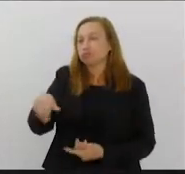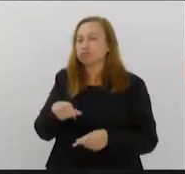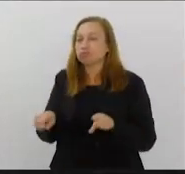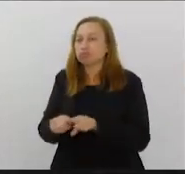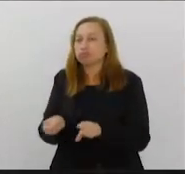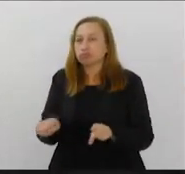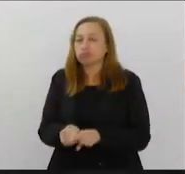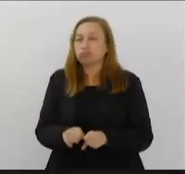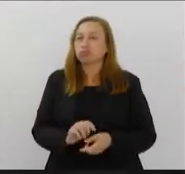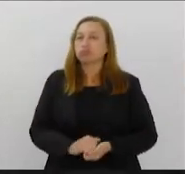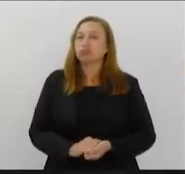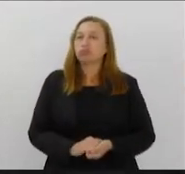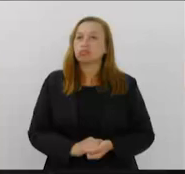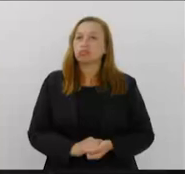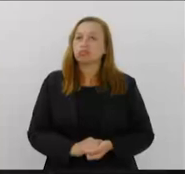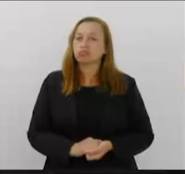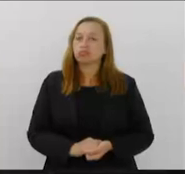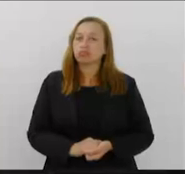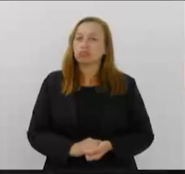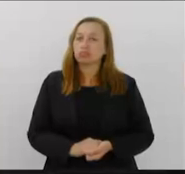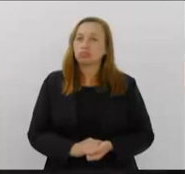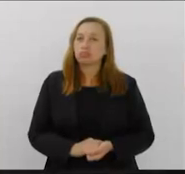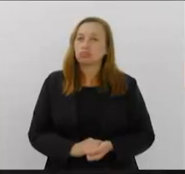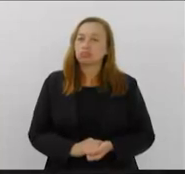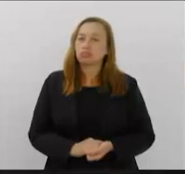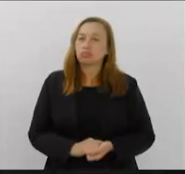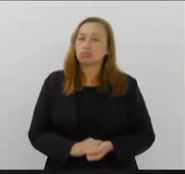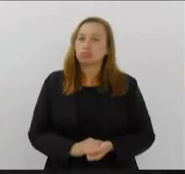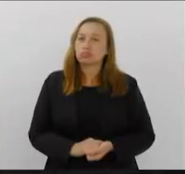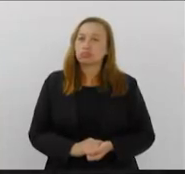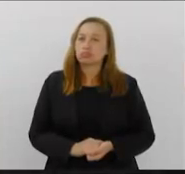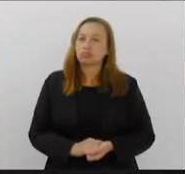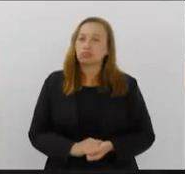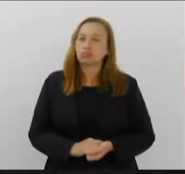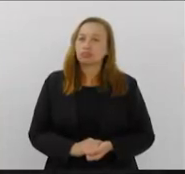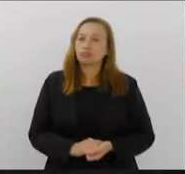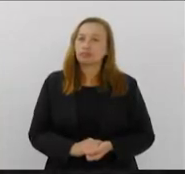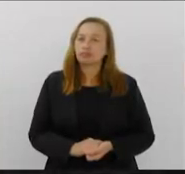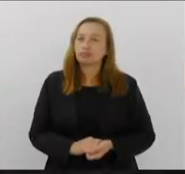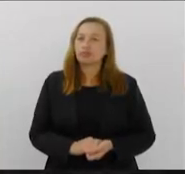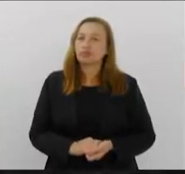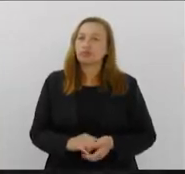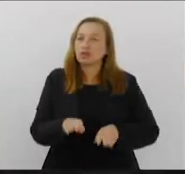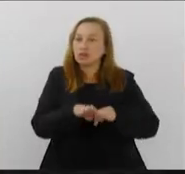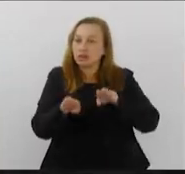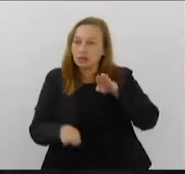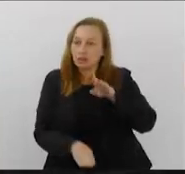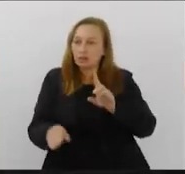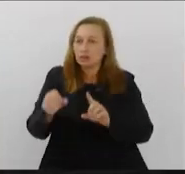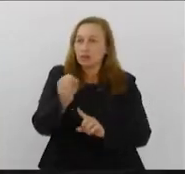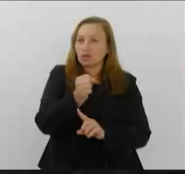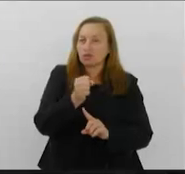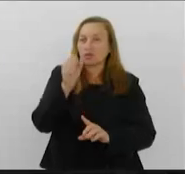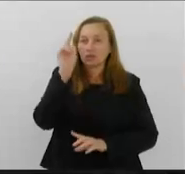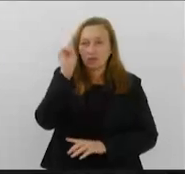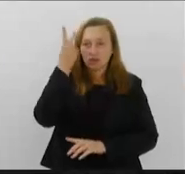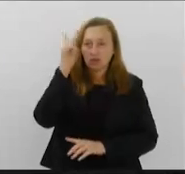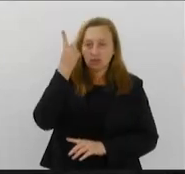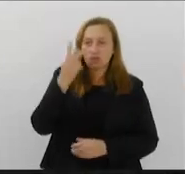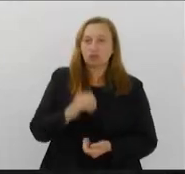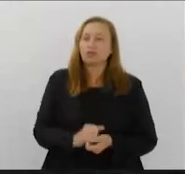por conta do acirramento das desigualdades históricas que